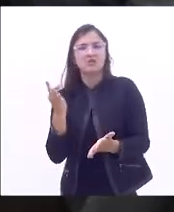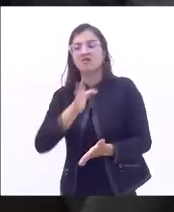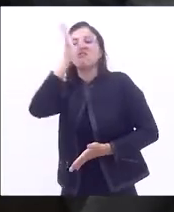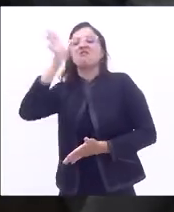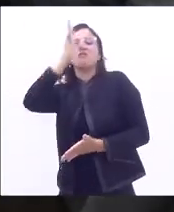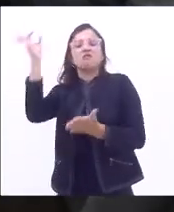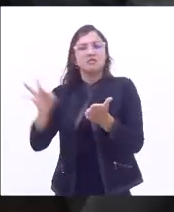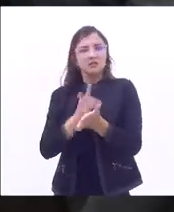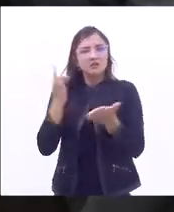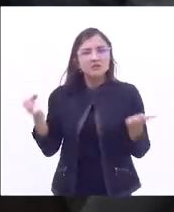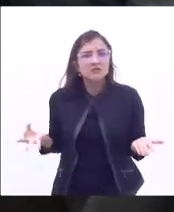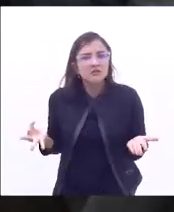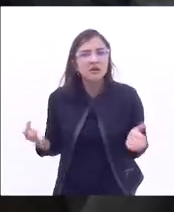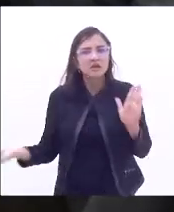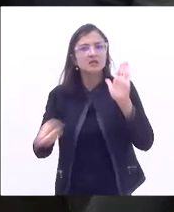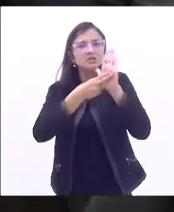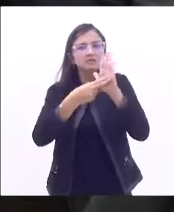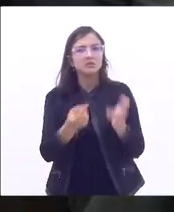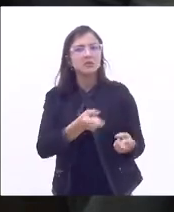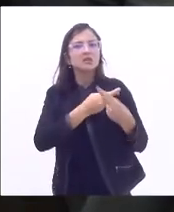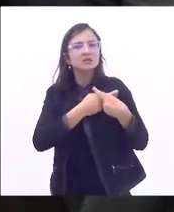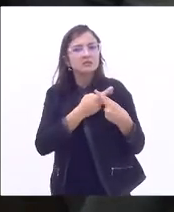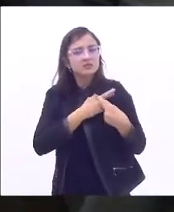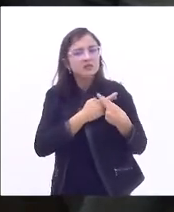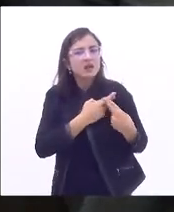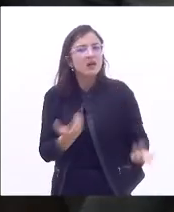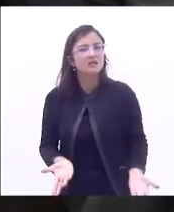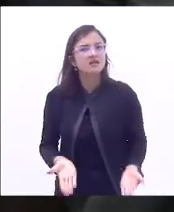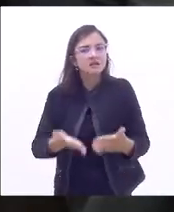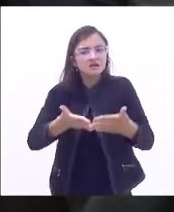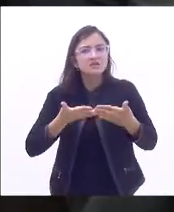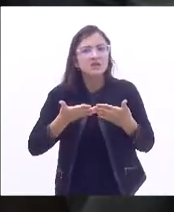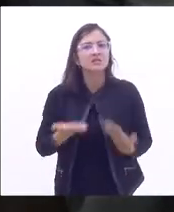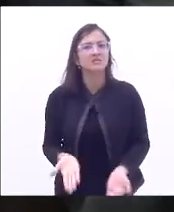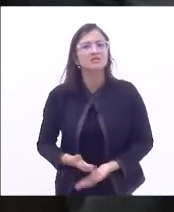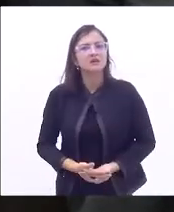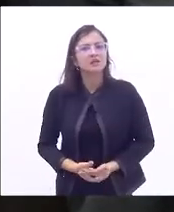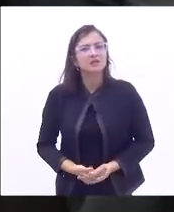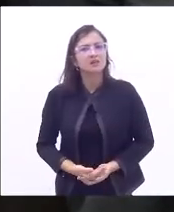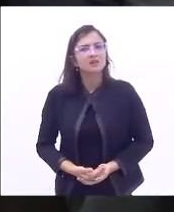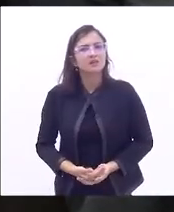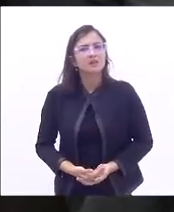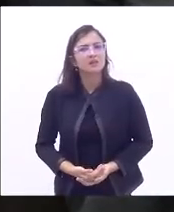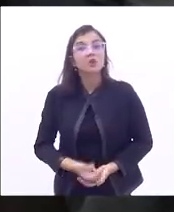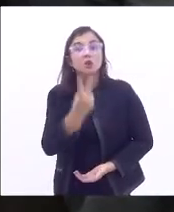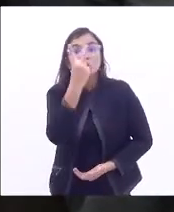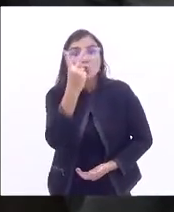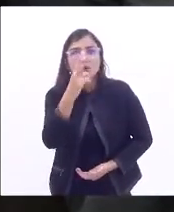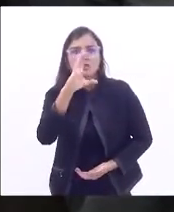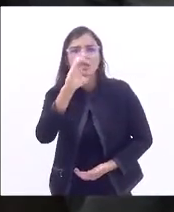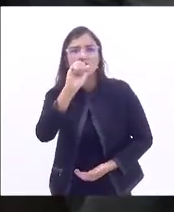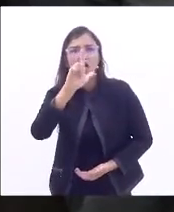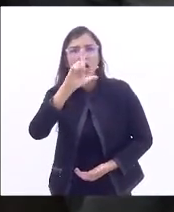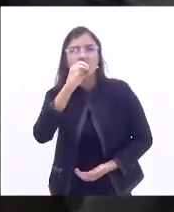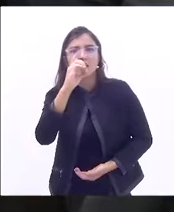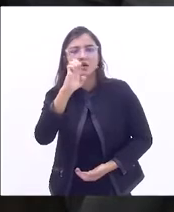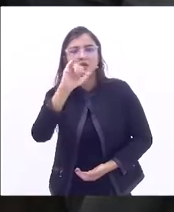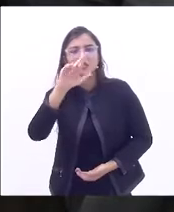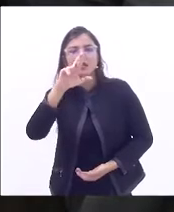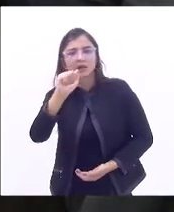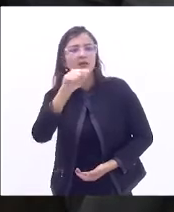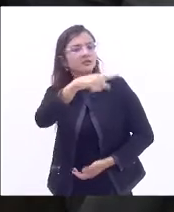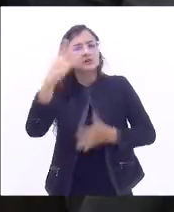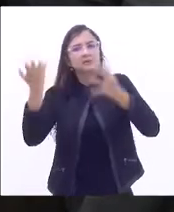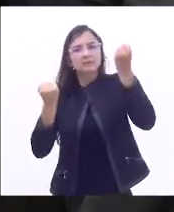responsabilidade do ato de operação, da licença de operação das duas caldeiras dessa siderúrgica. Posso afirmar aqui